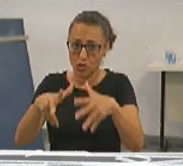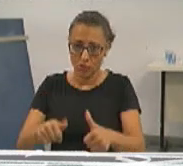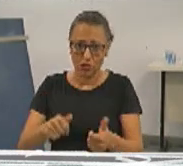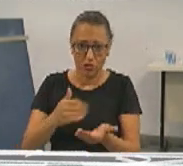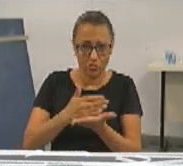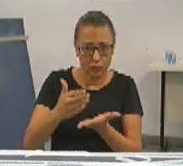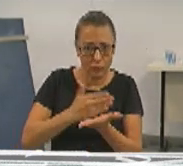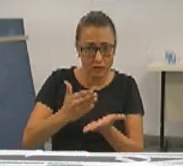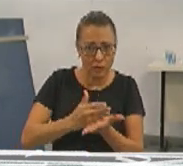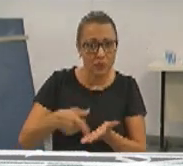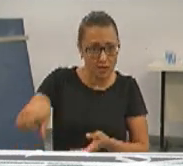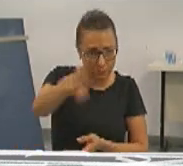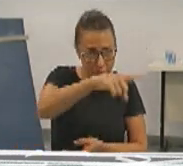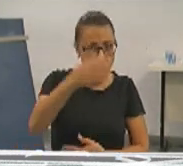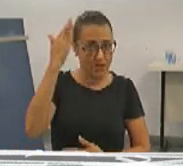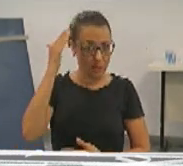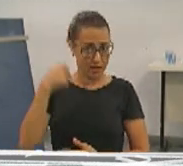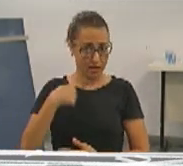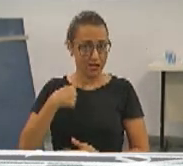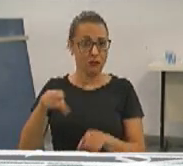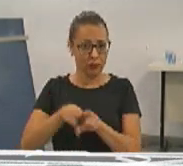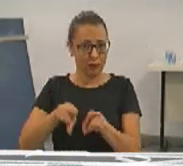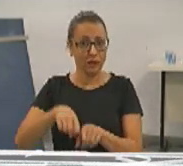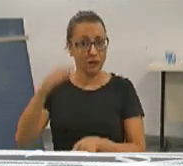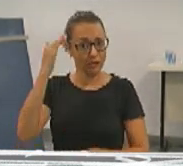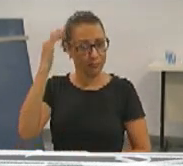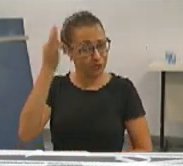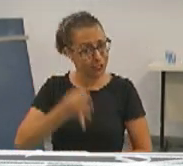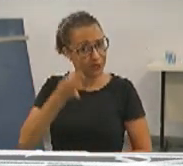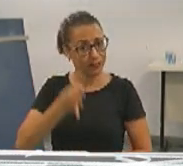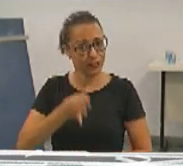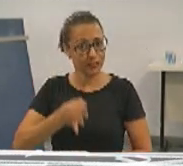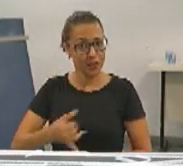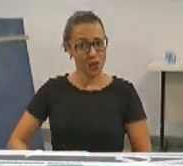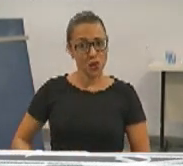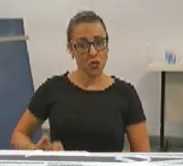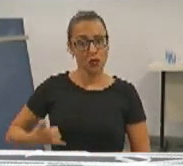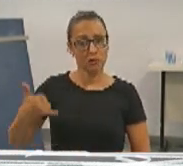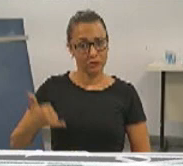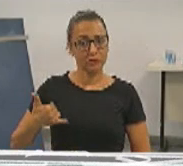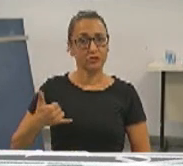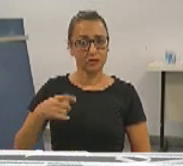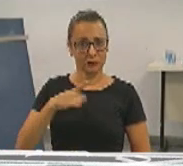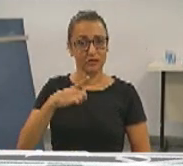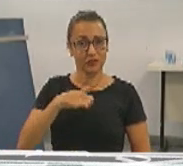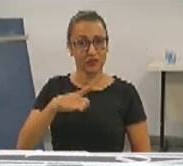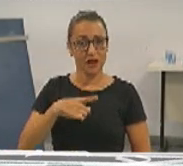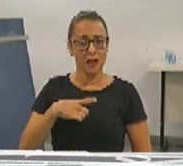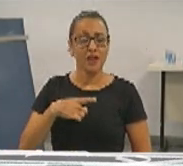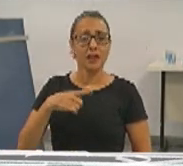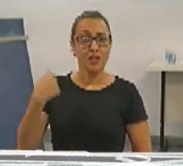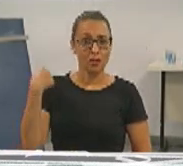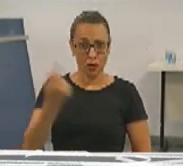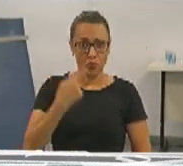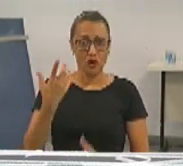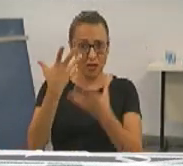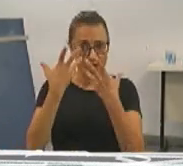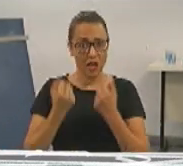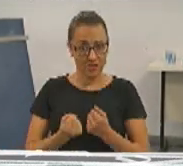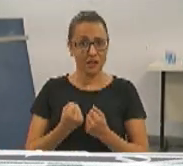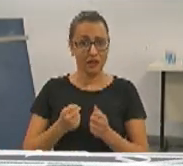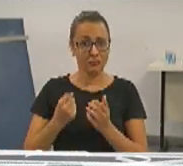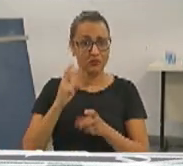quais vocês e eu, tenho certeza disso, orgulhosamente vestem a camisa. E não podemos